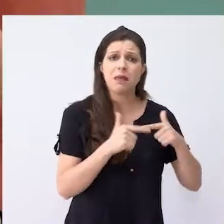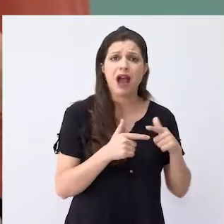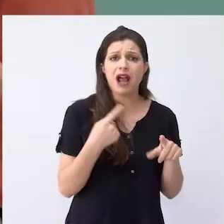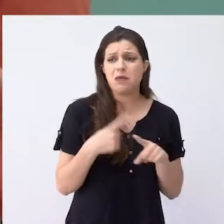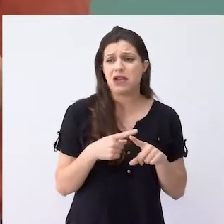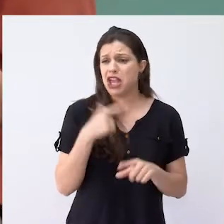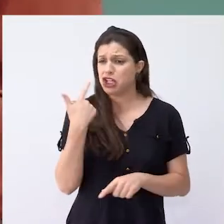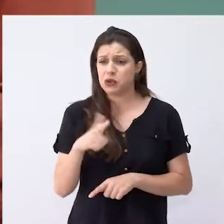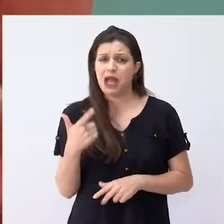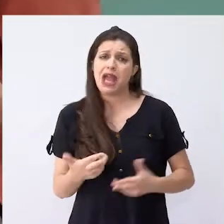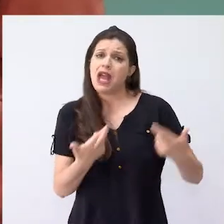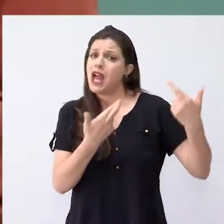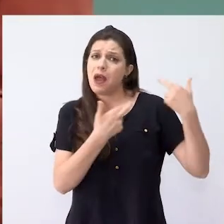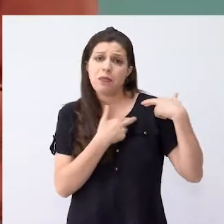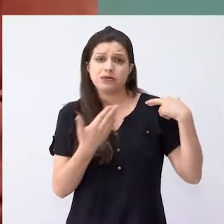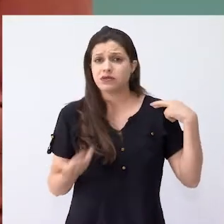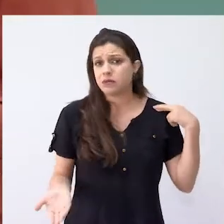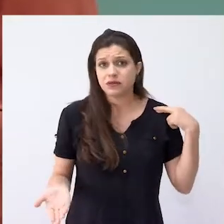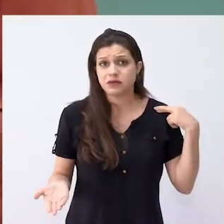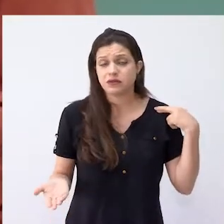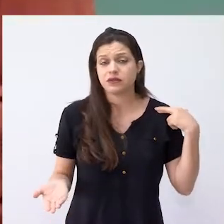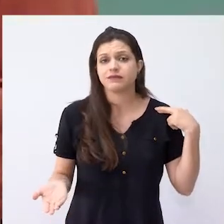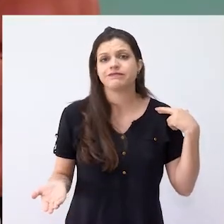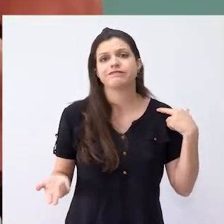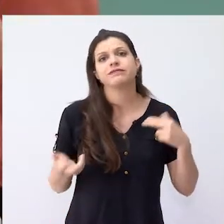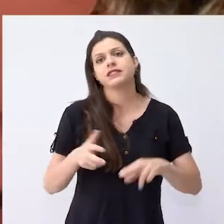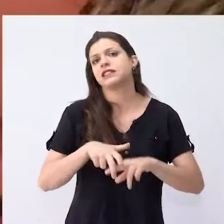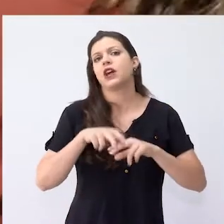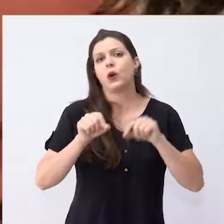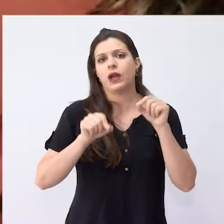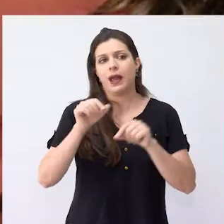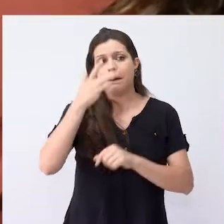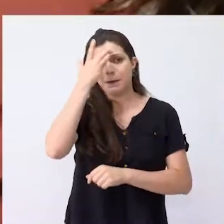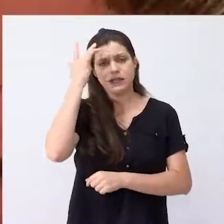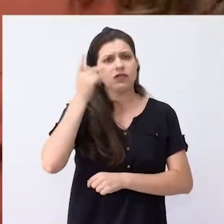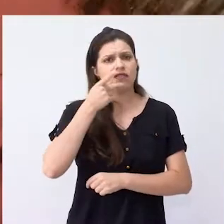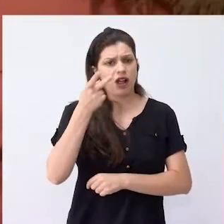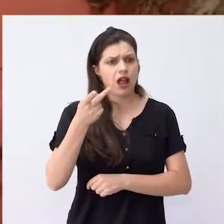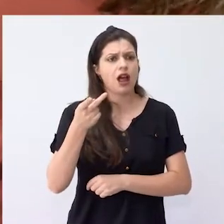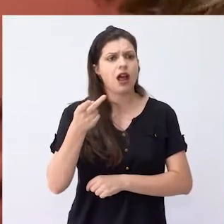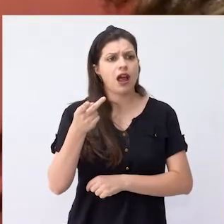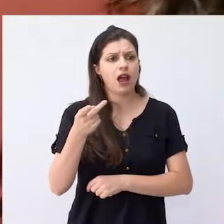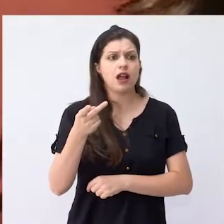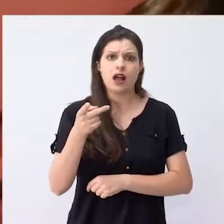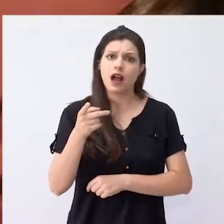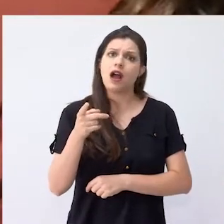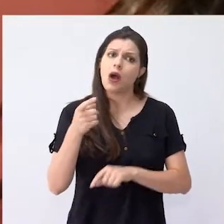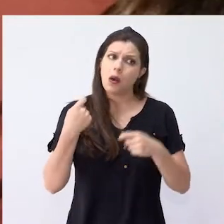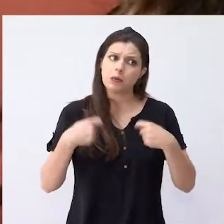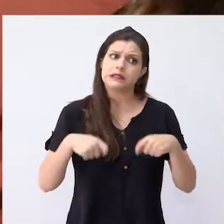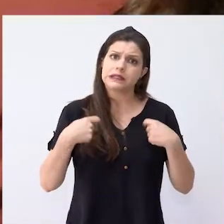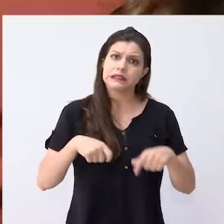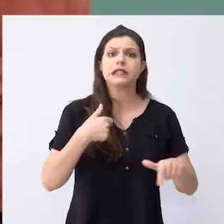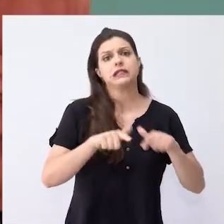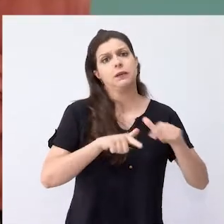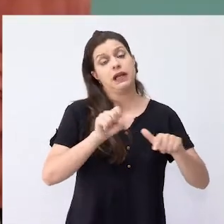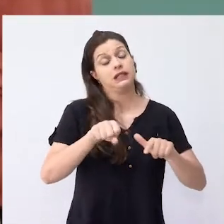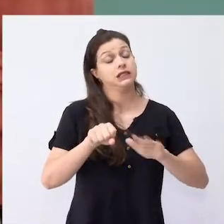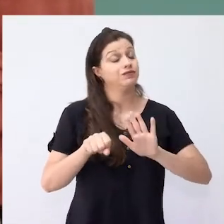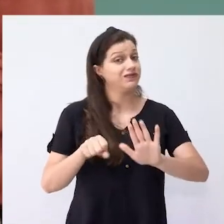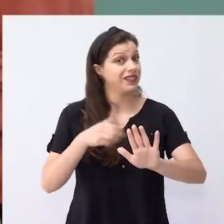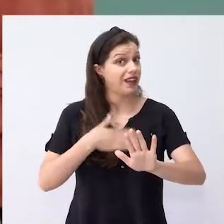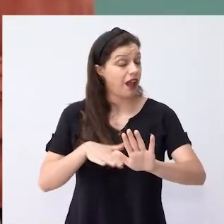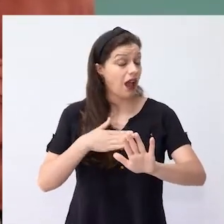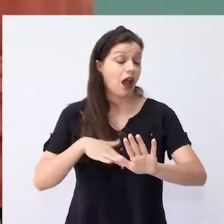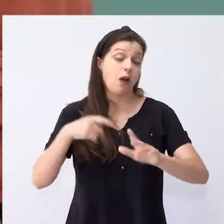responsabilidades, essas frases que a gente escuta daqueles que acham, que defendem, digamos assim, aquelas situações. Mas o que